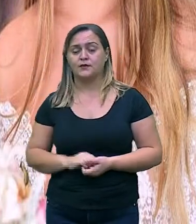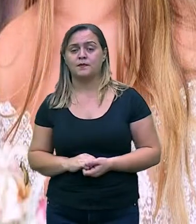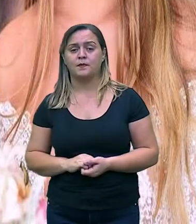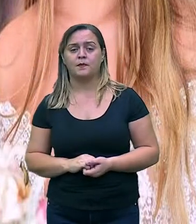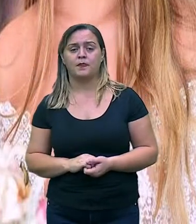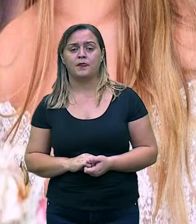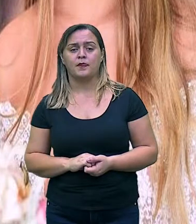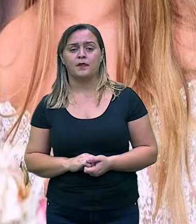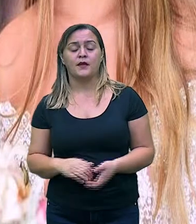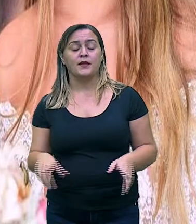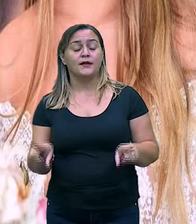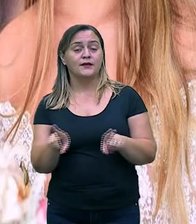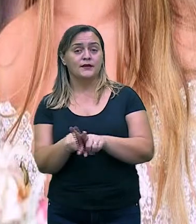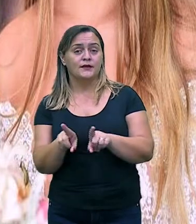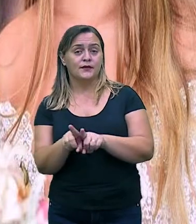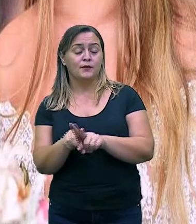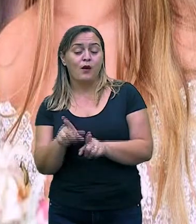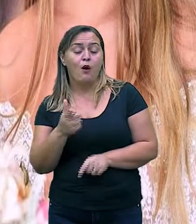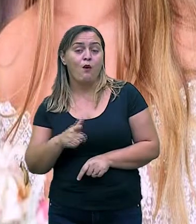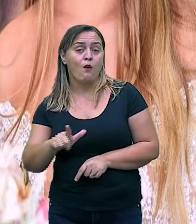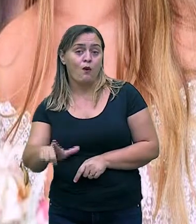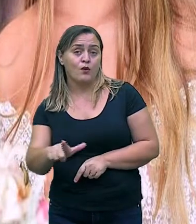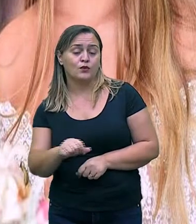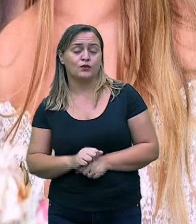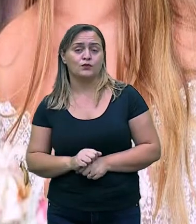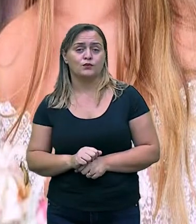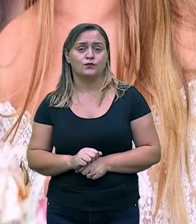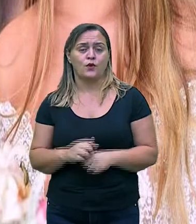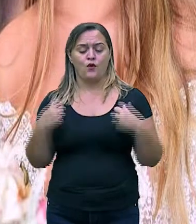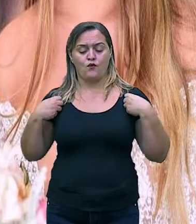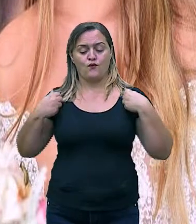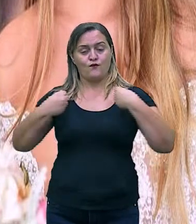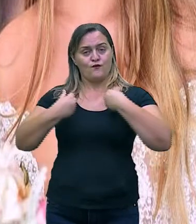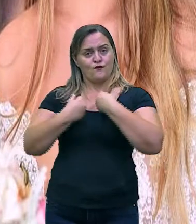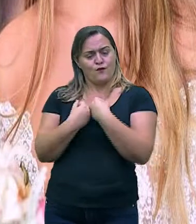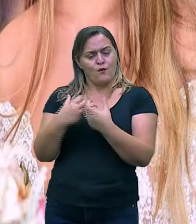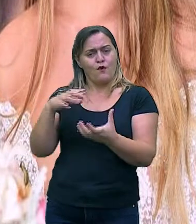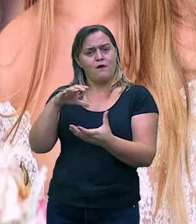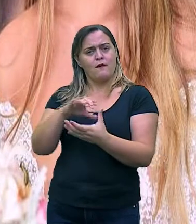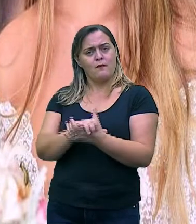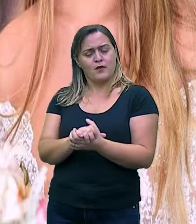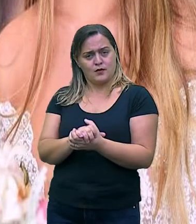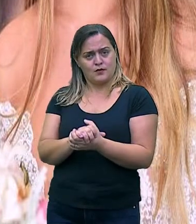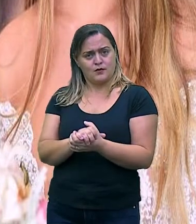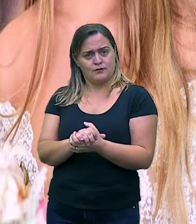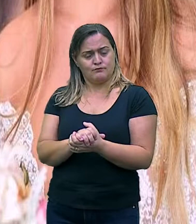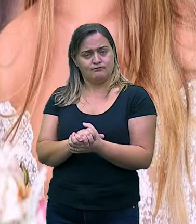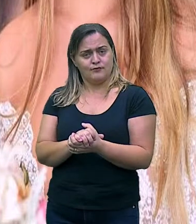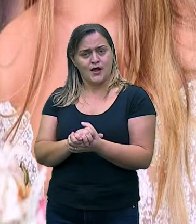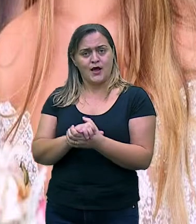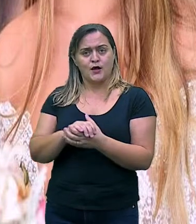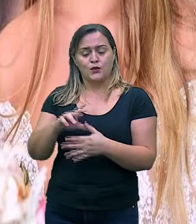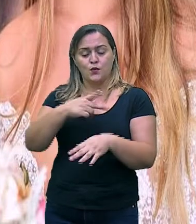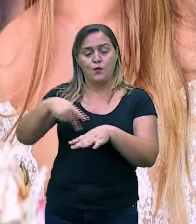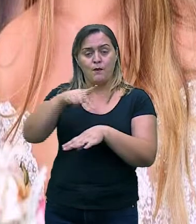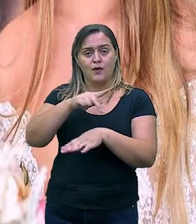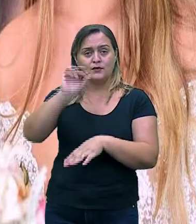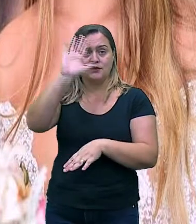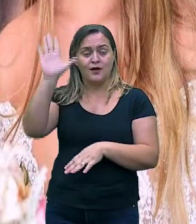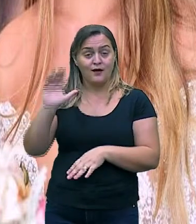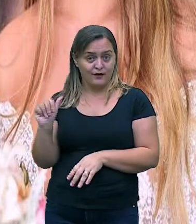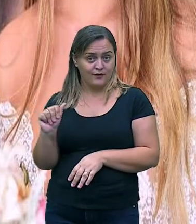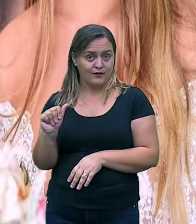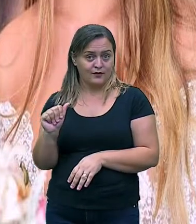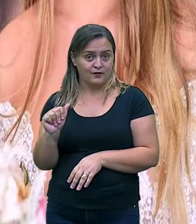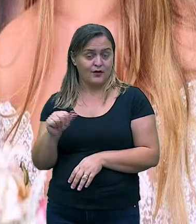lado, aqui nós temos também a vestimenta do casamento da mulher da cultura africana.